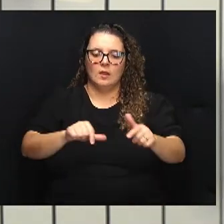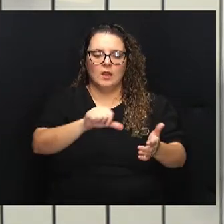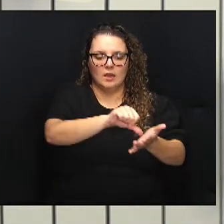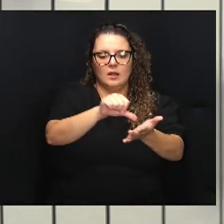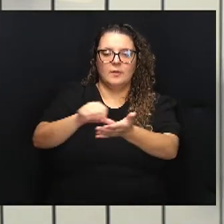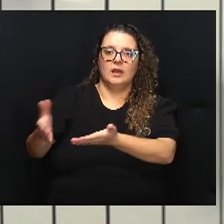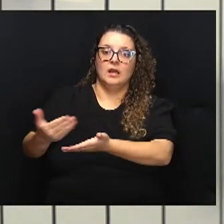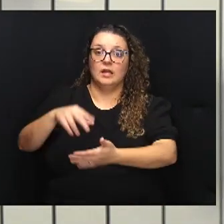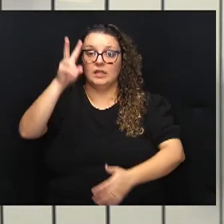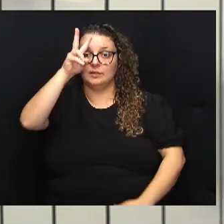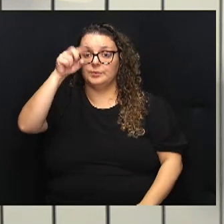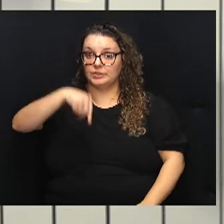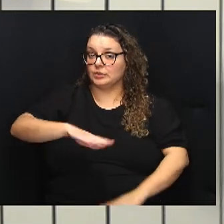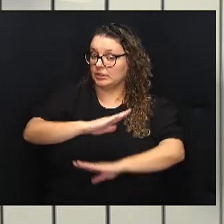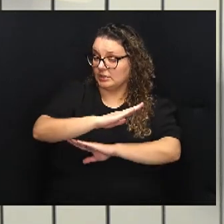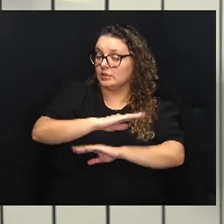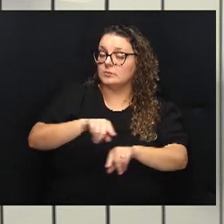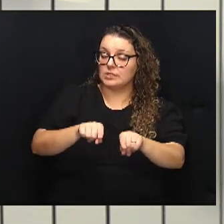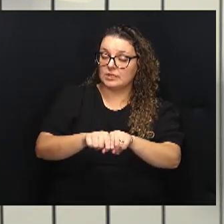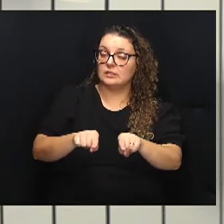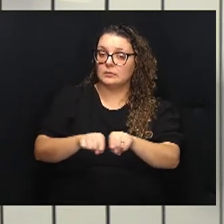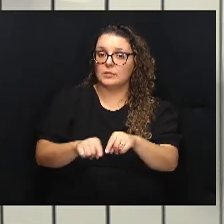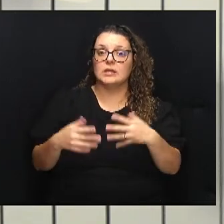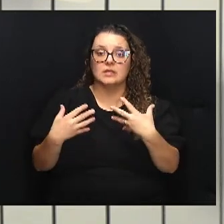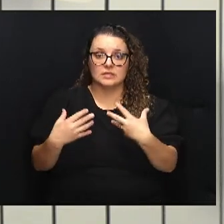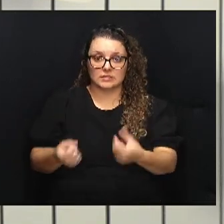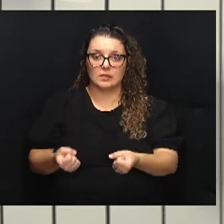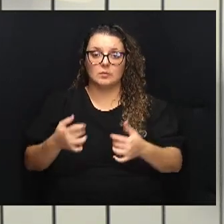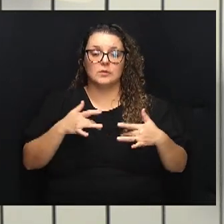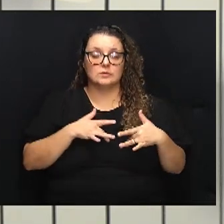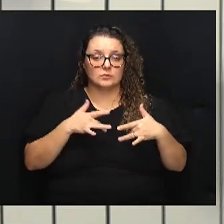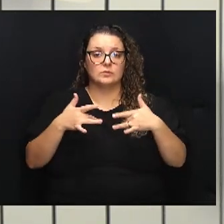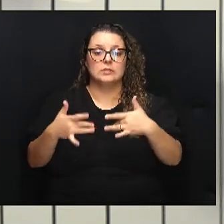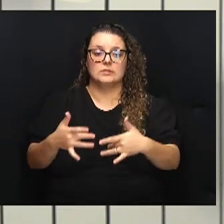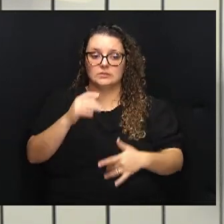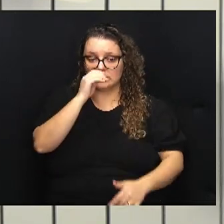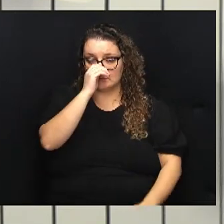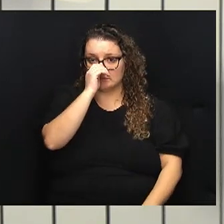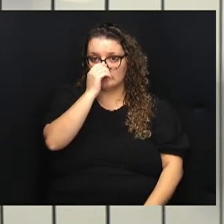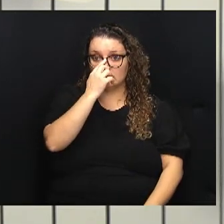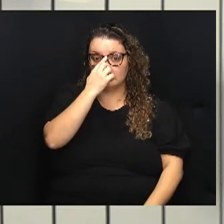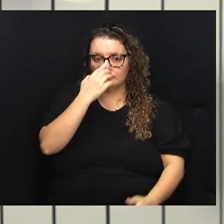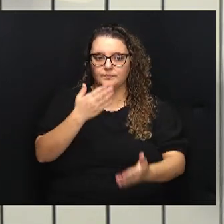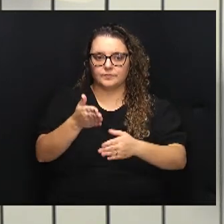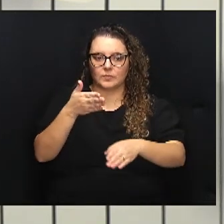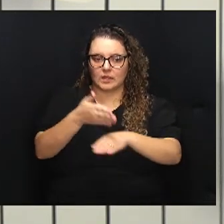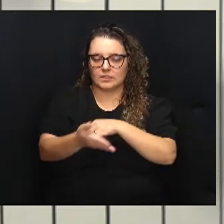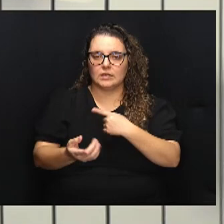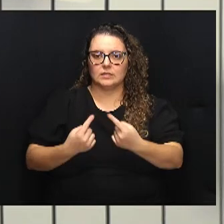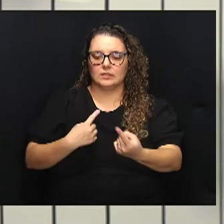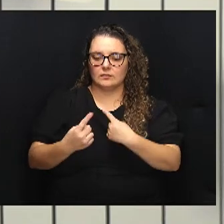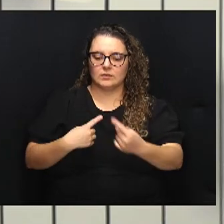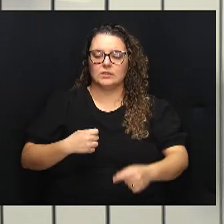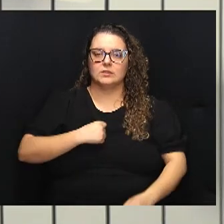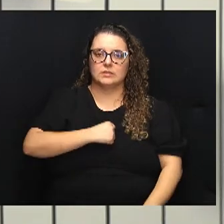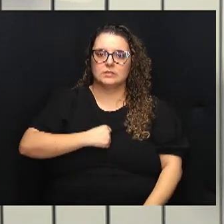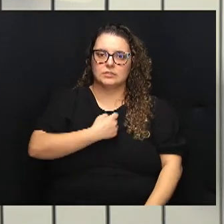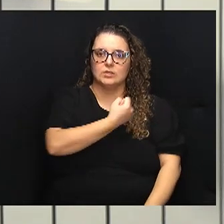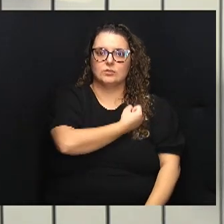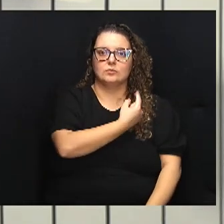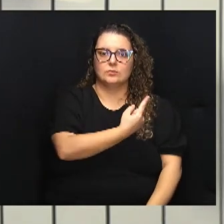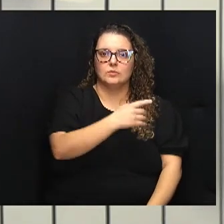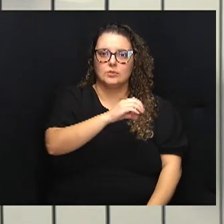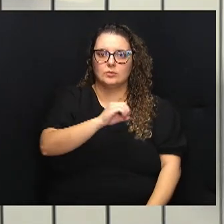Lembrando, a Câmara de Campinas está recebendo doações lá na entrada da Avenida da Saudade, número 1004, aqui no